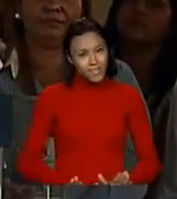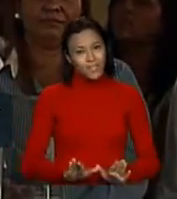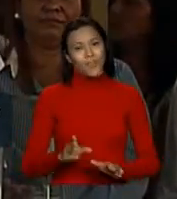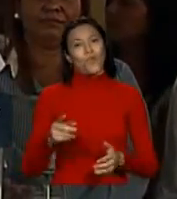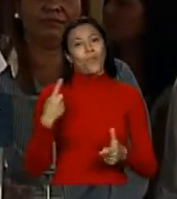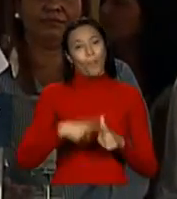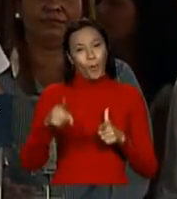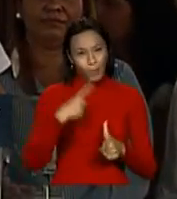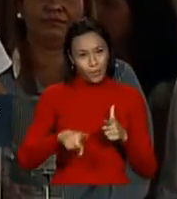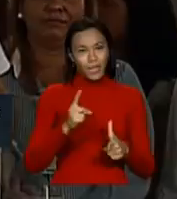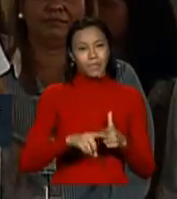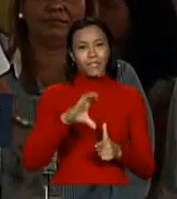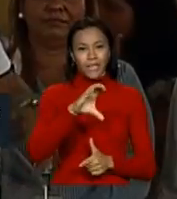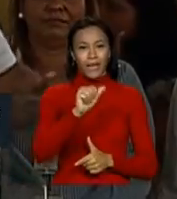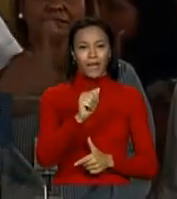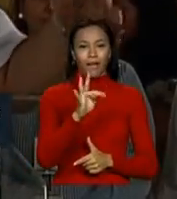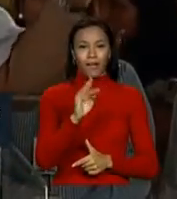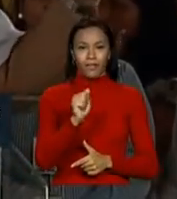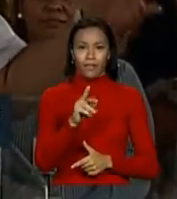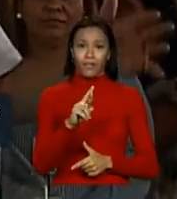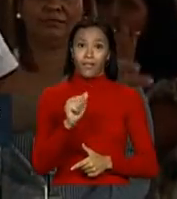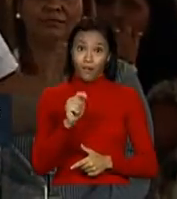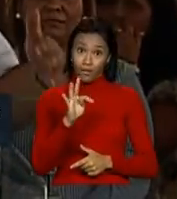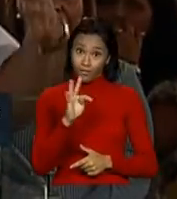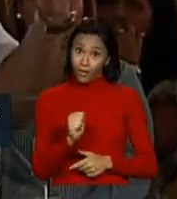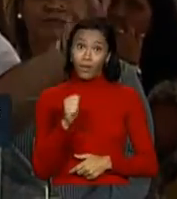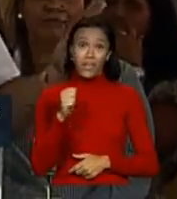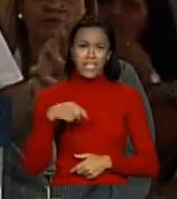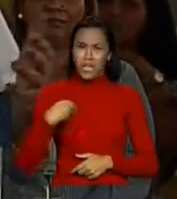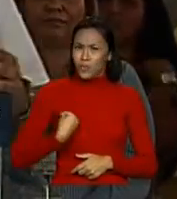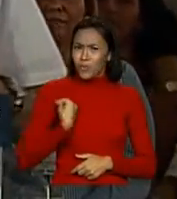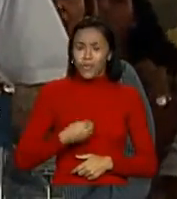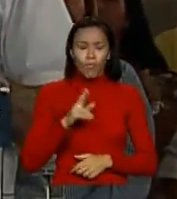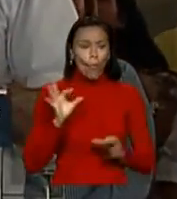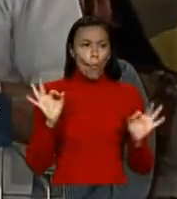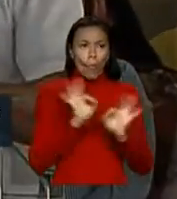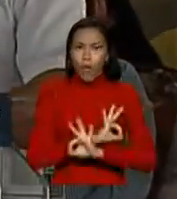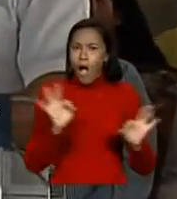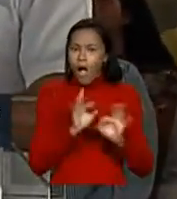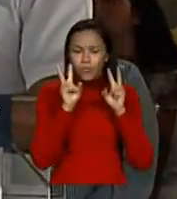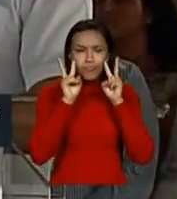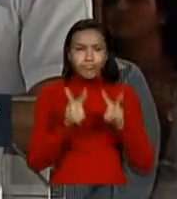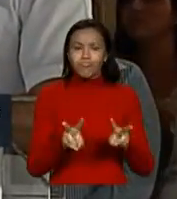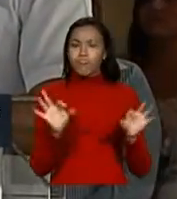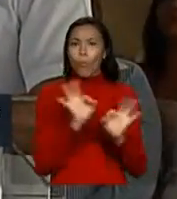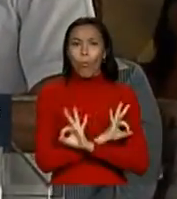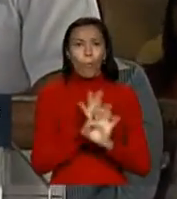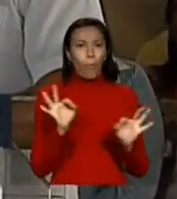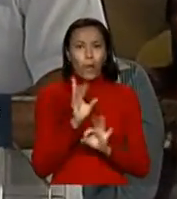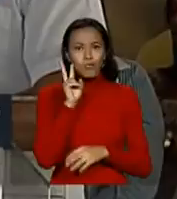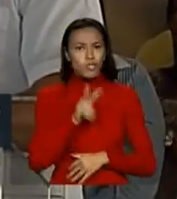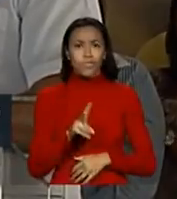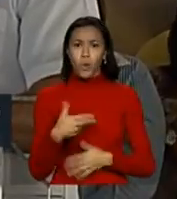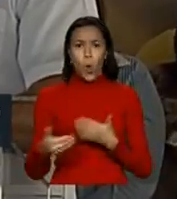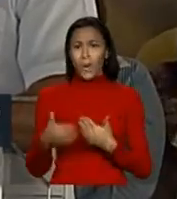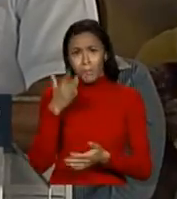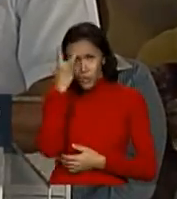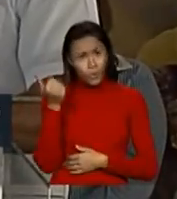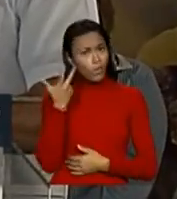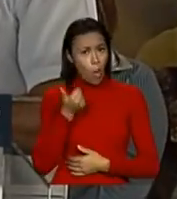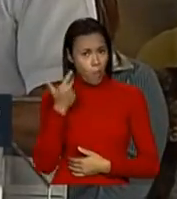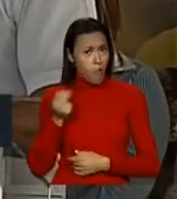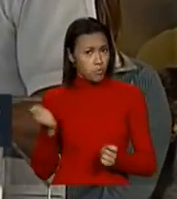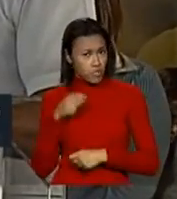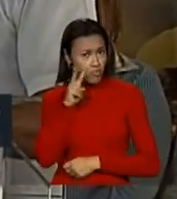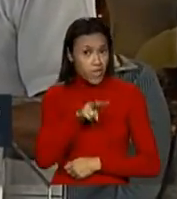de catarata que ao longo de toda a sua vida não tinha enxergado de forma adequada como qualquer outra pessoa poderia enxergar